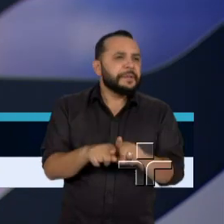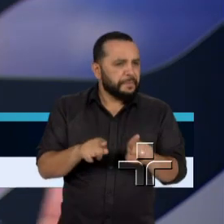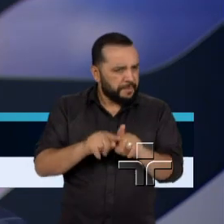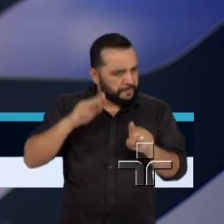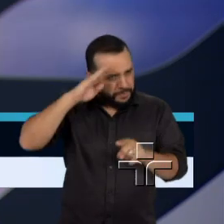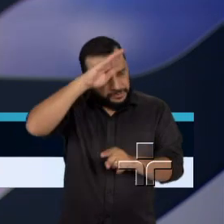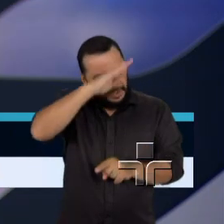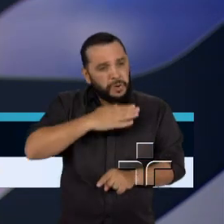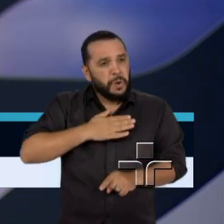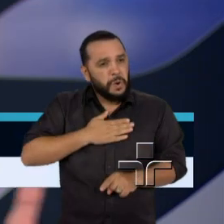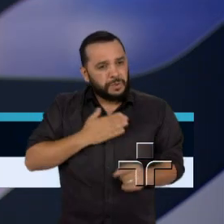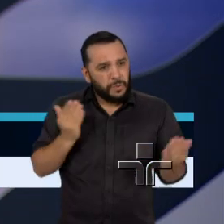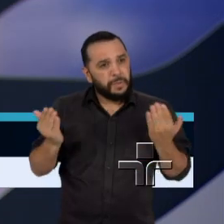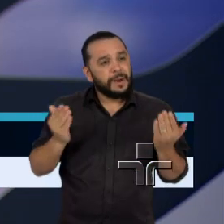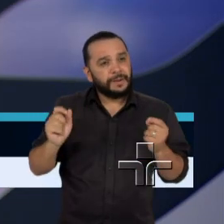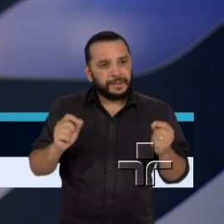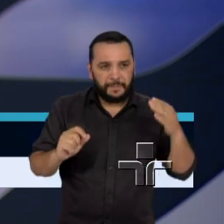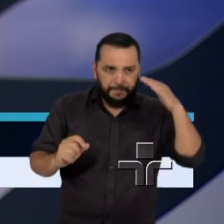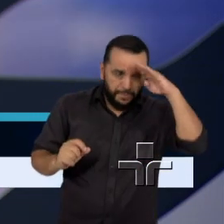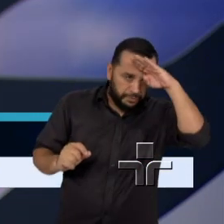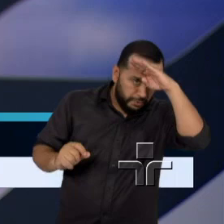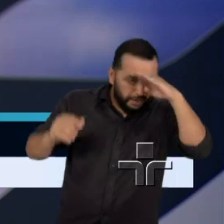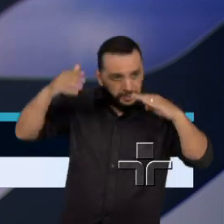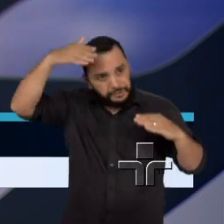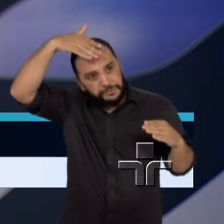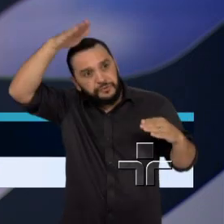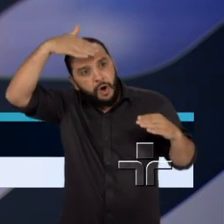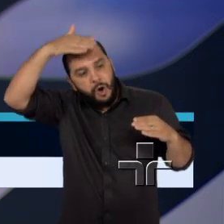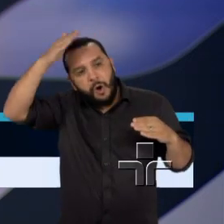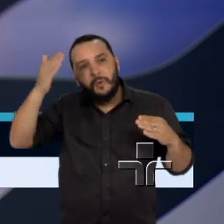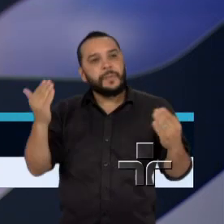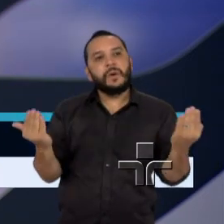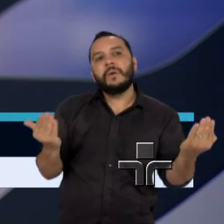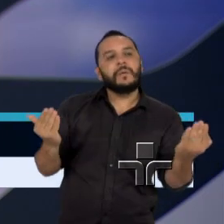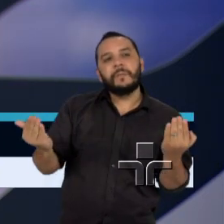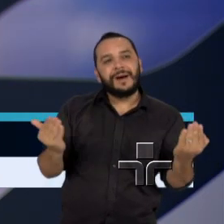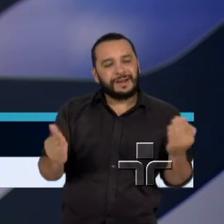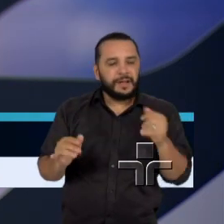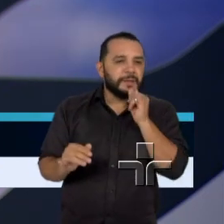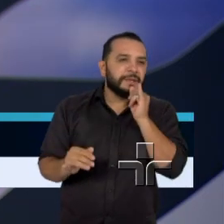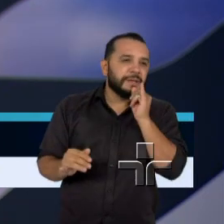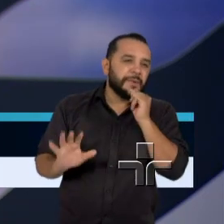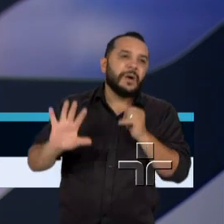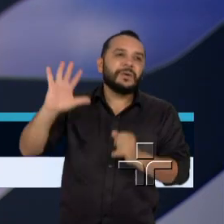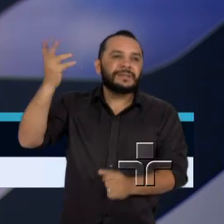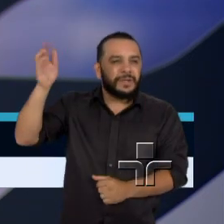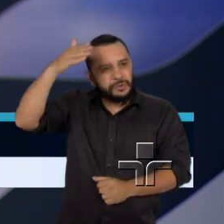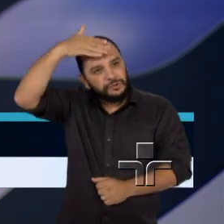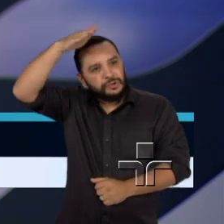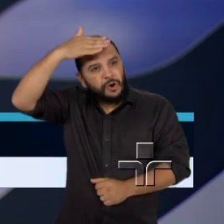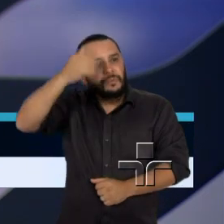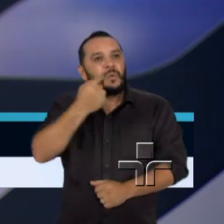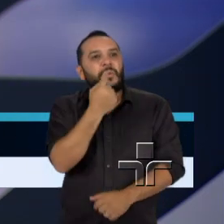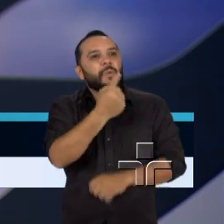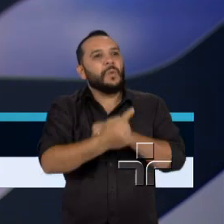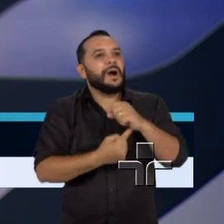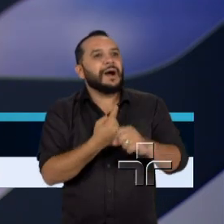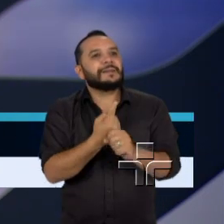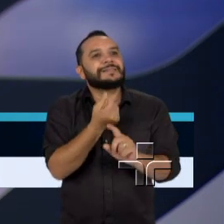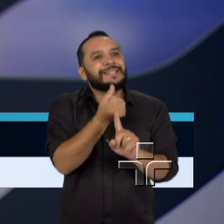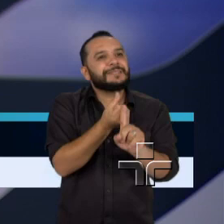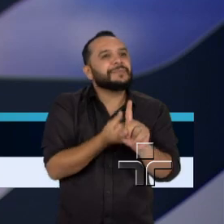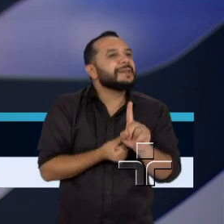comparação, dele com o Trump, né? Se a gente compara o Bolsonaro com o Trump, o que aconteceu na administração Trump, no primeiro 1 ano e meio da administração